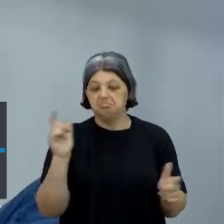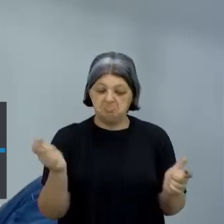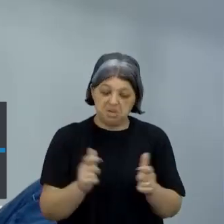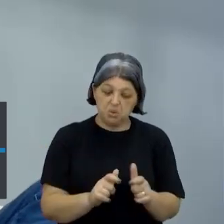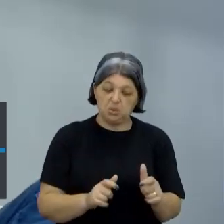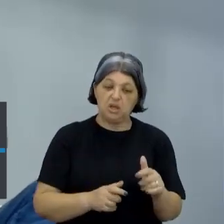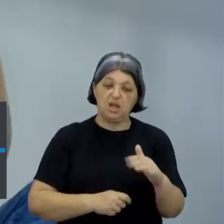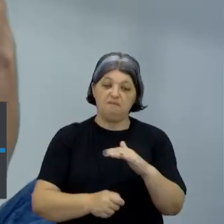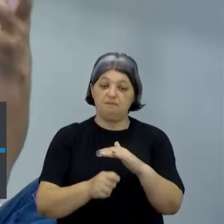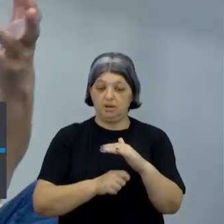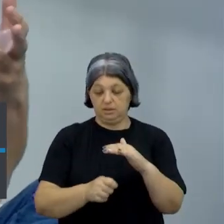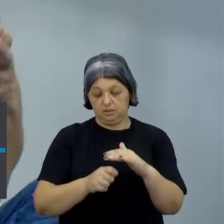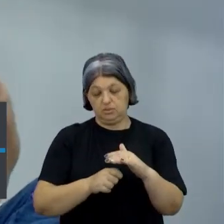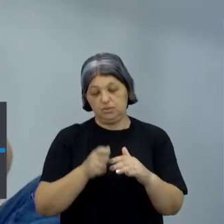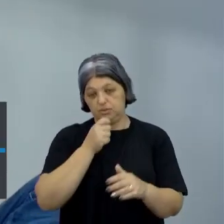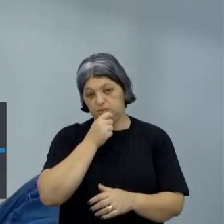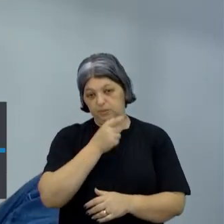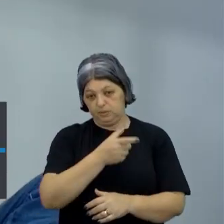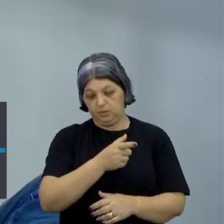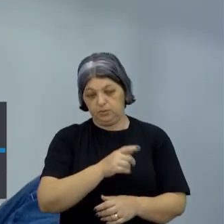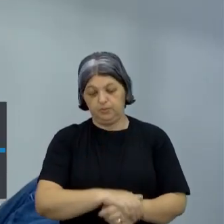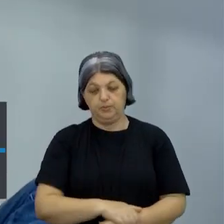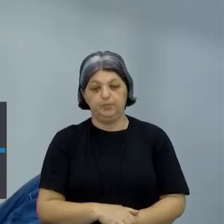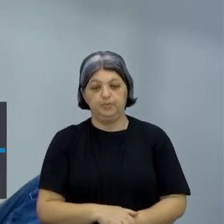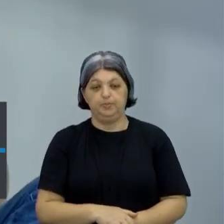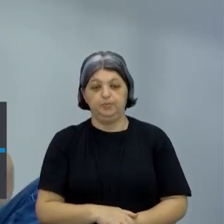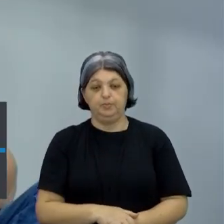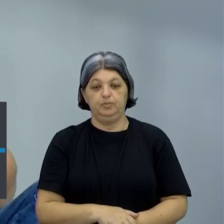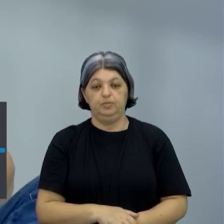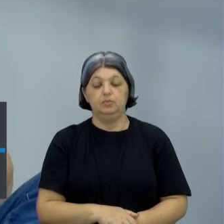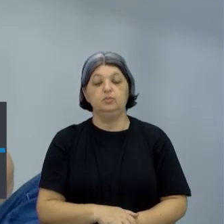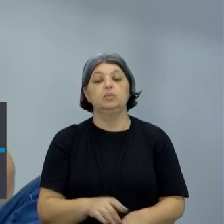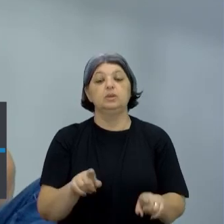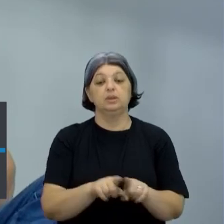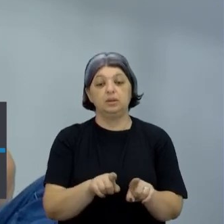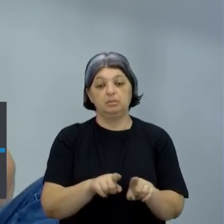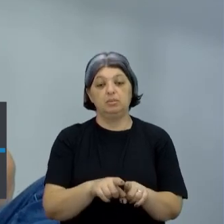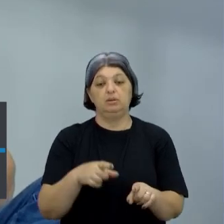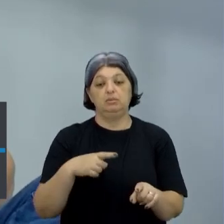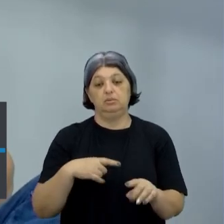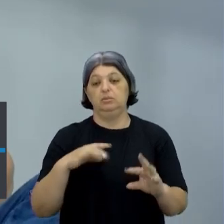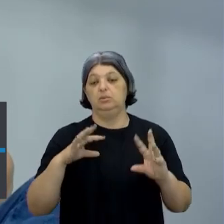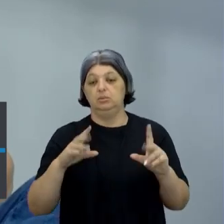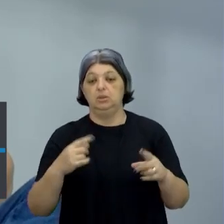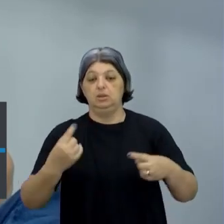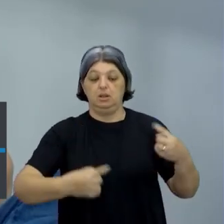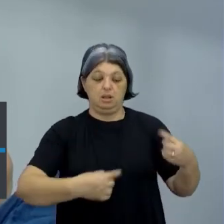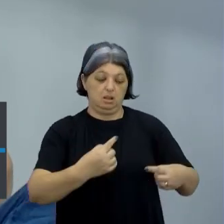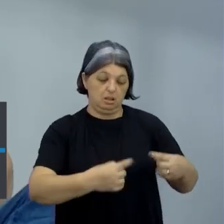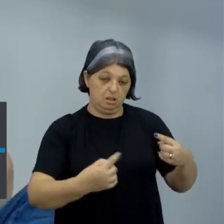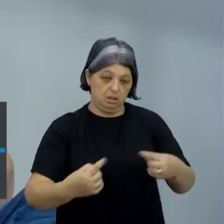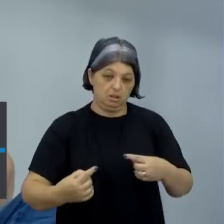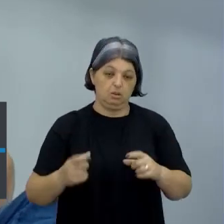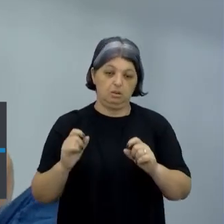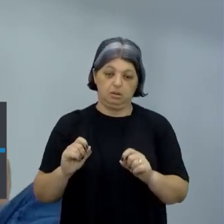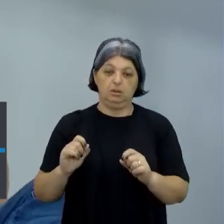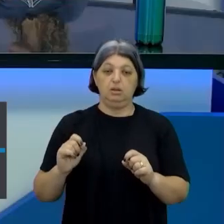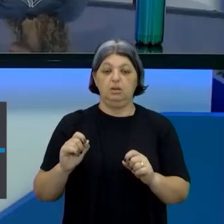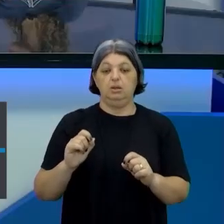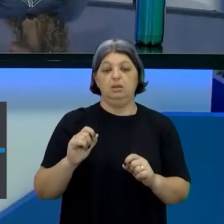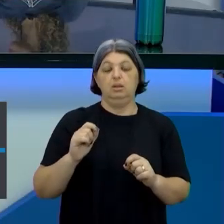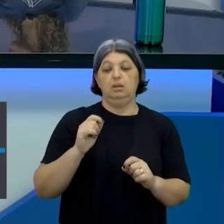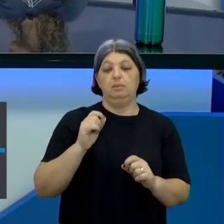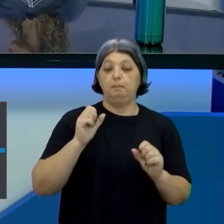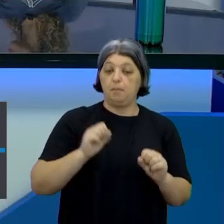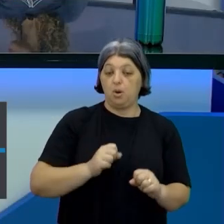teoria também que pode ser que isso justifique é toda a patrulha que existe hoje em cima da comédia, toda essa discussão sobre o que pode ser falado, o que não pode ser